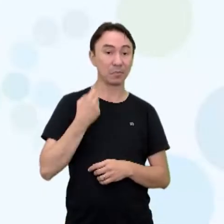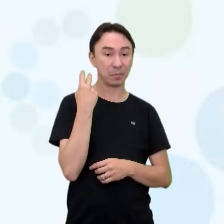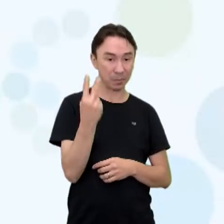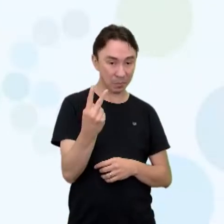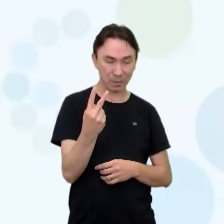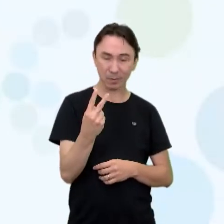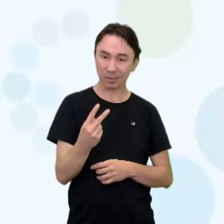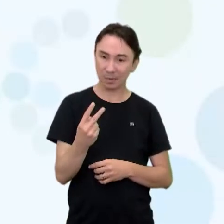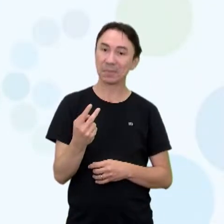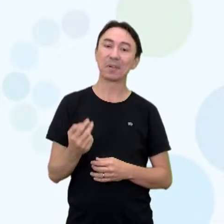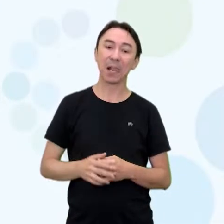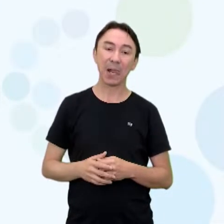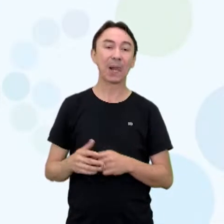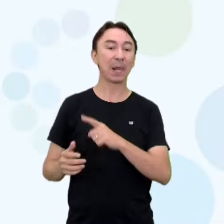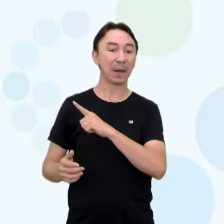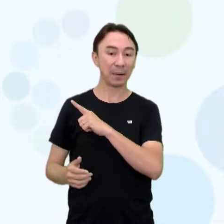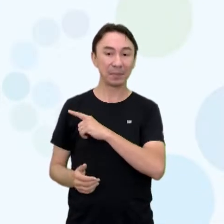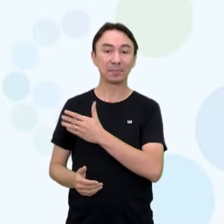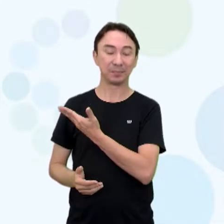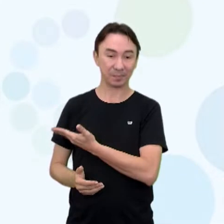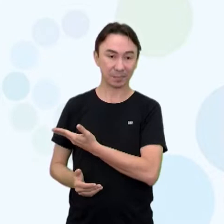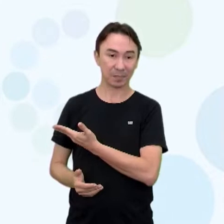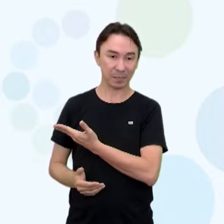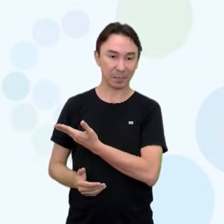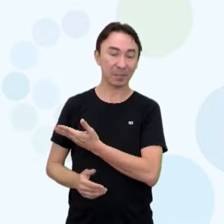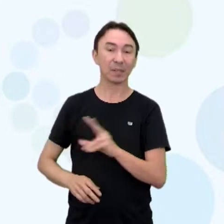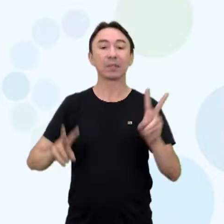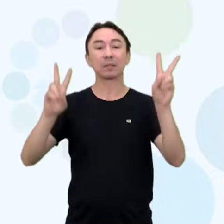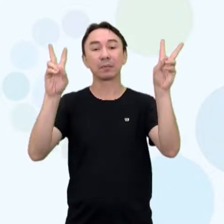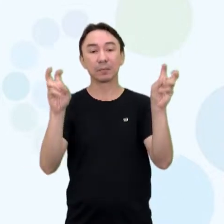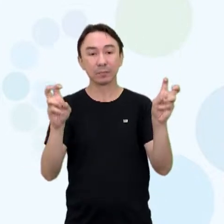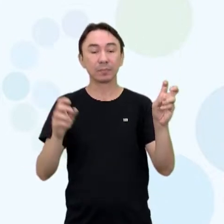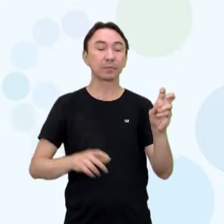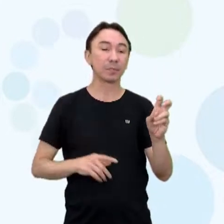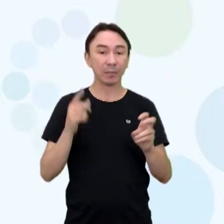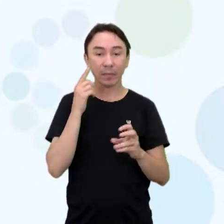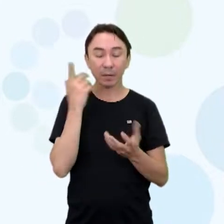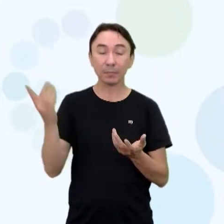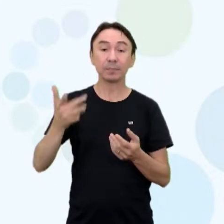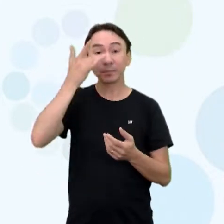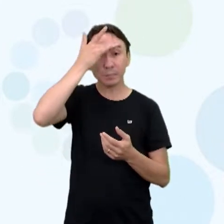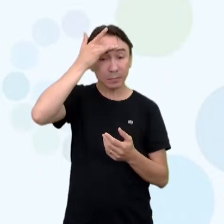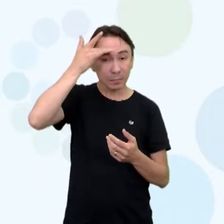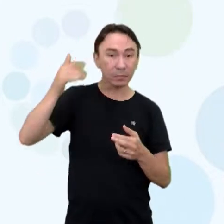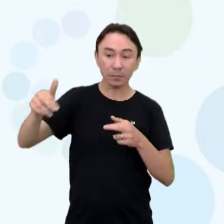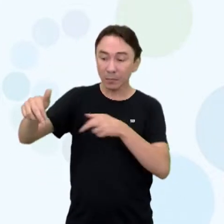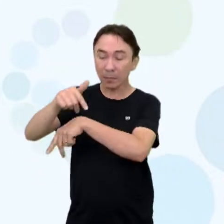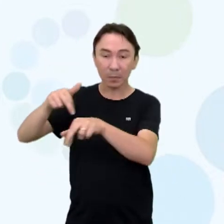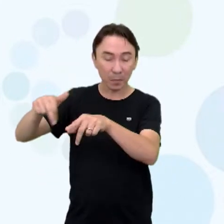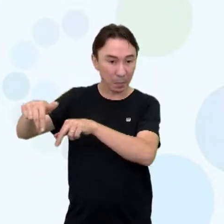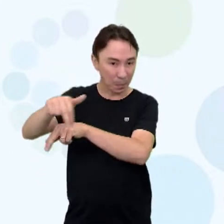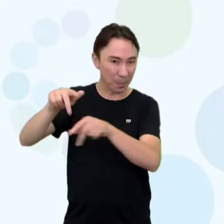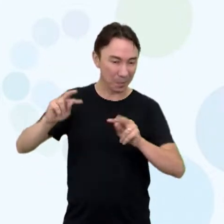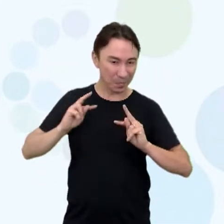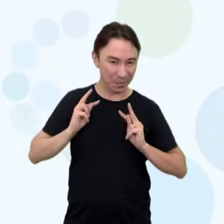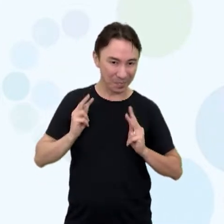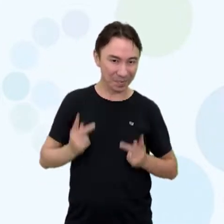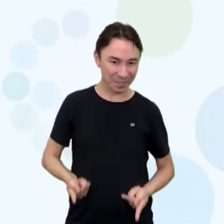gente acompanhar aí, ó, Demografia, Investigação das Populações Humanas, atividade